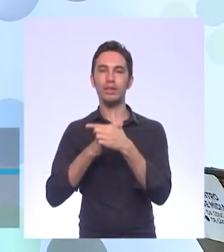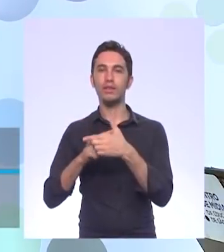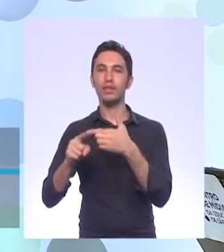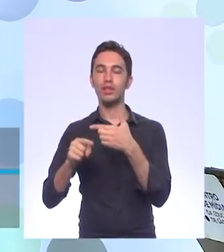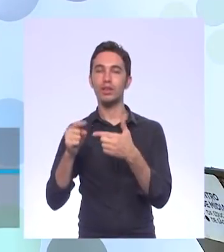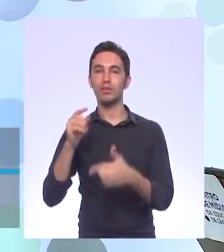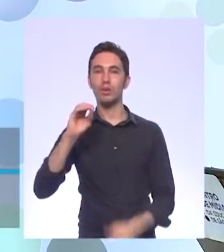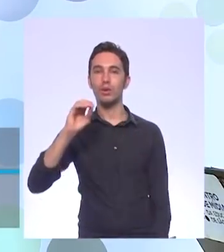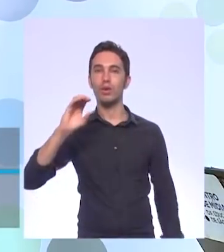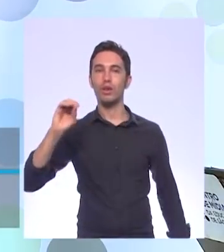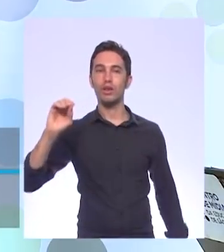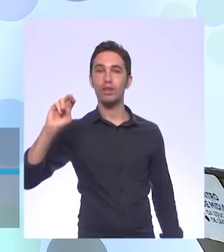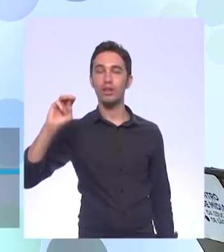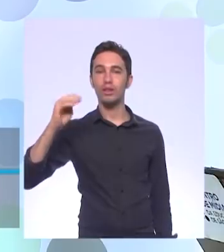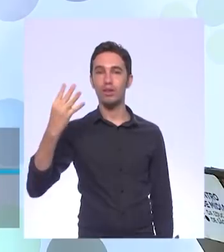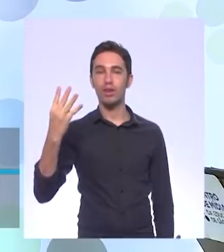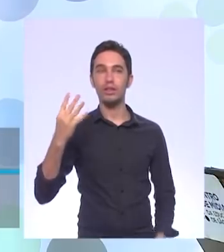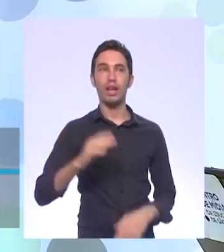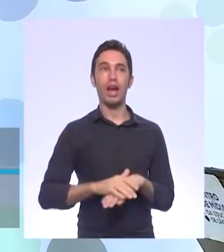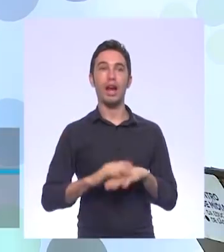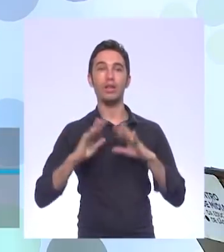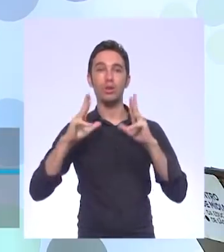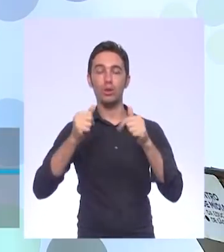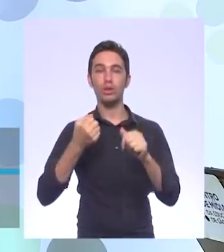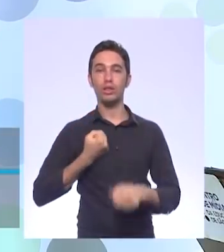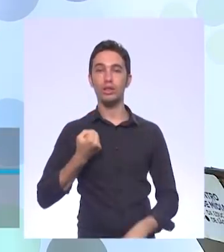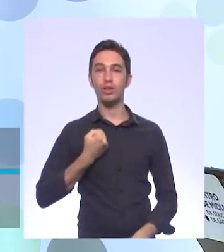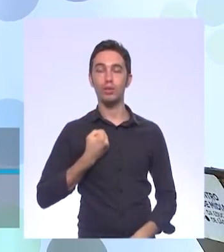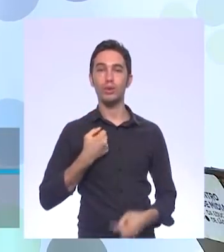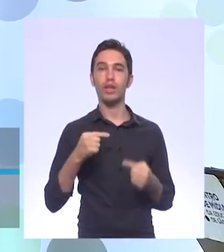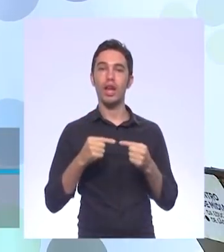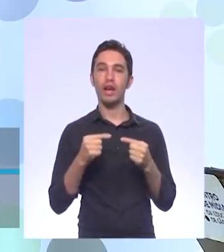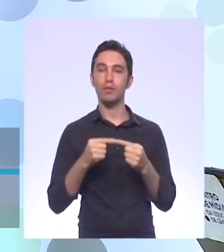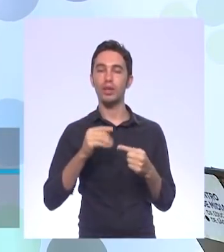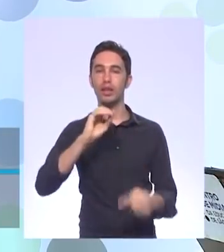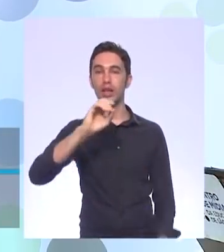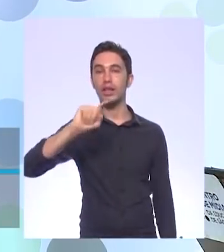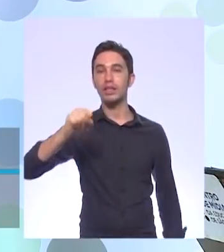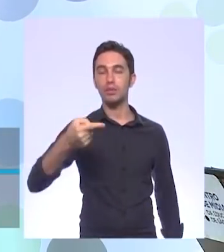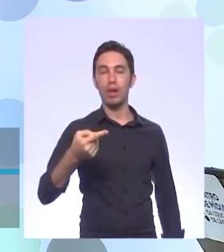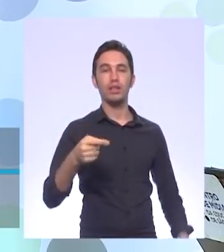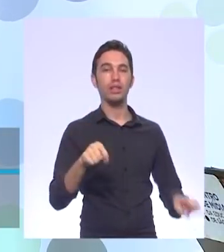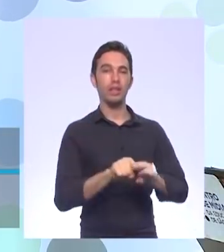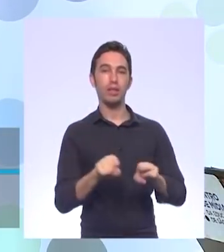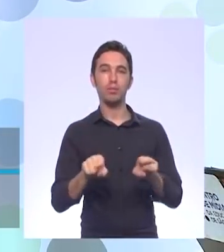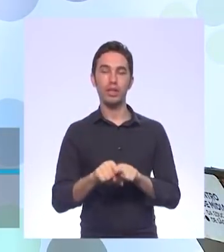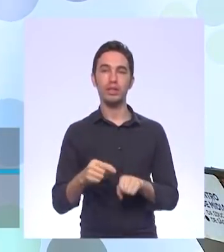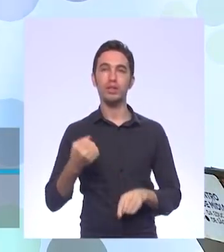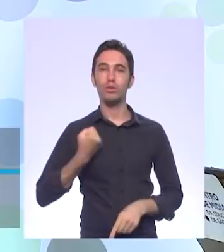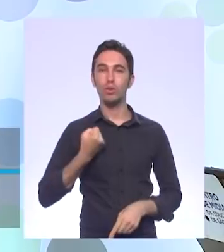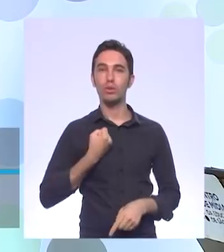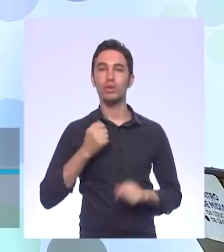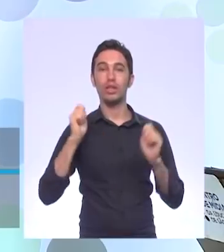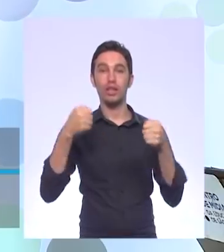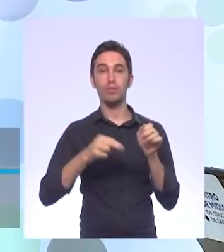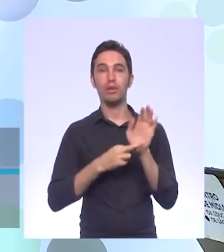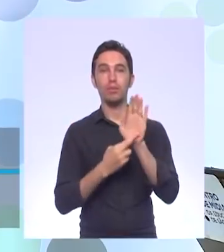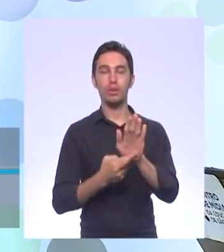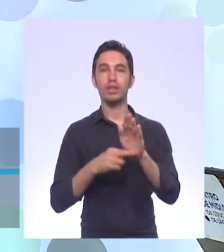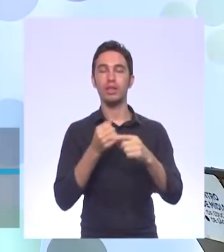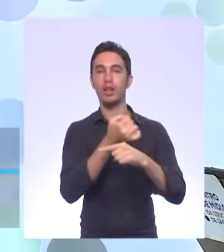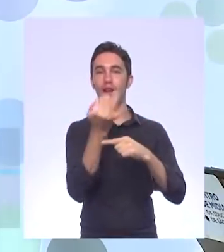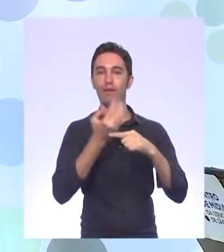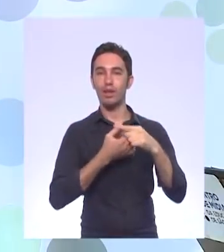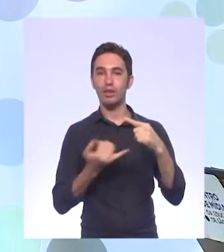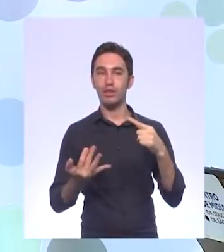então todos esses números eles são decimais e todos eles são também Racionais Tá vou apagar tudo E